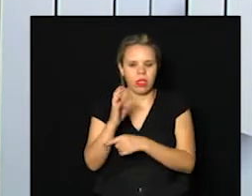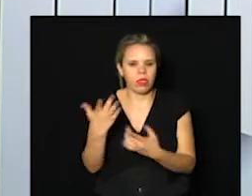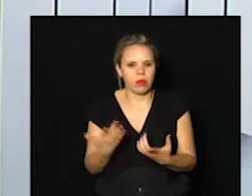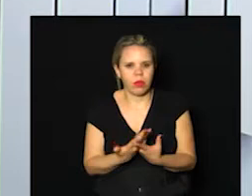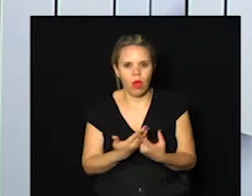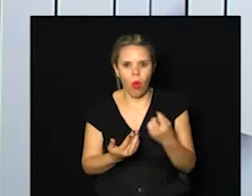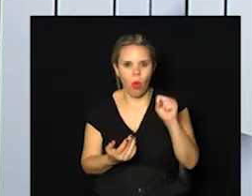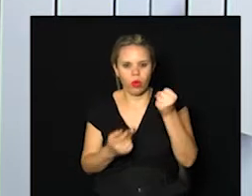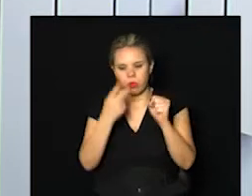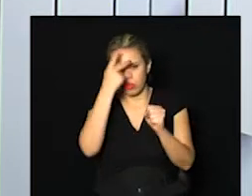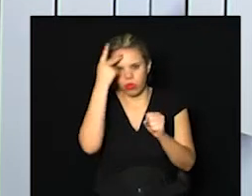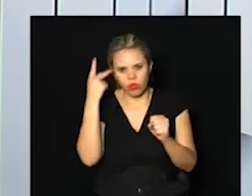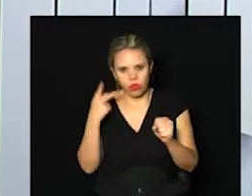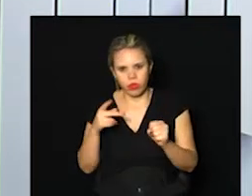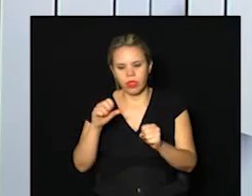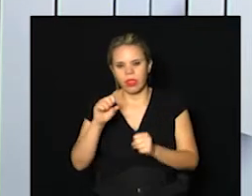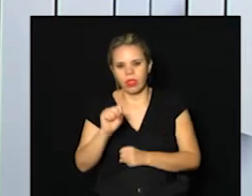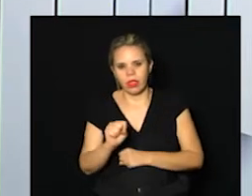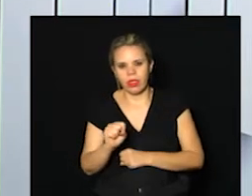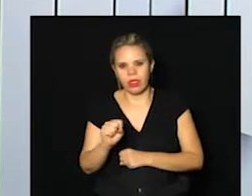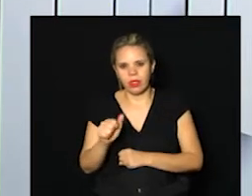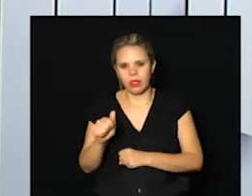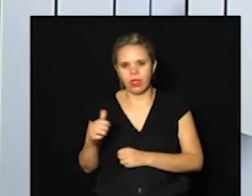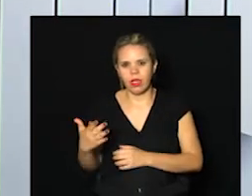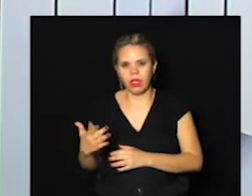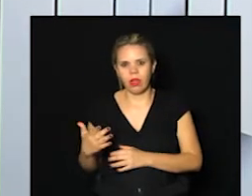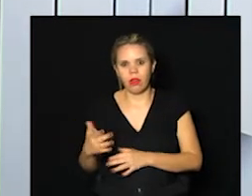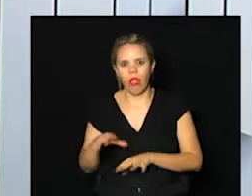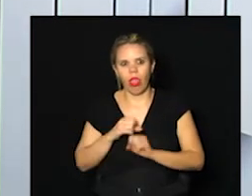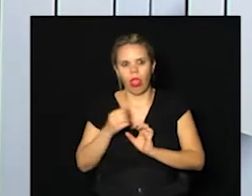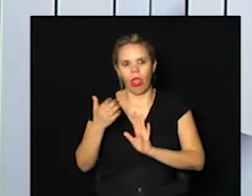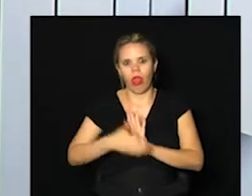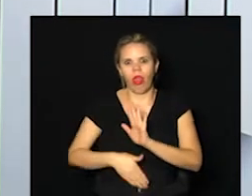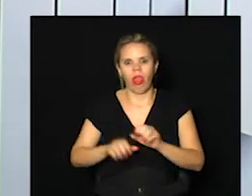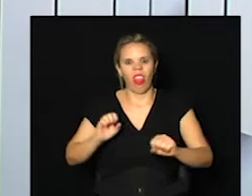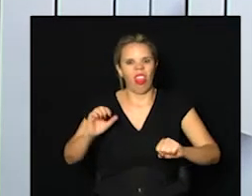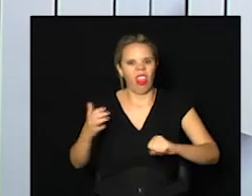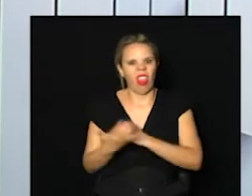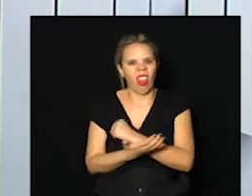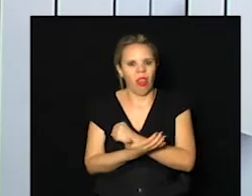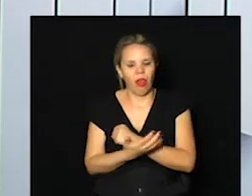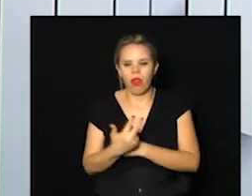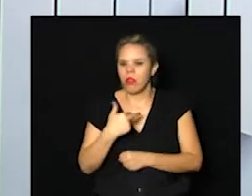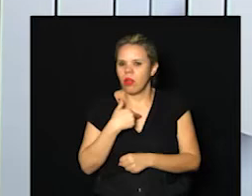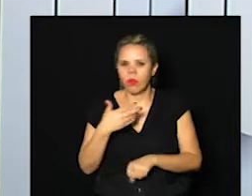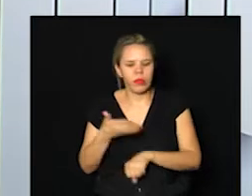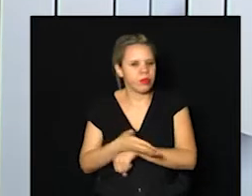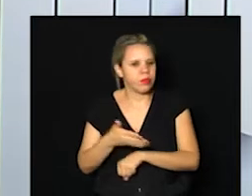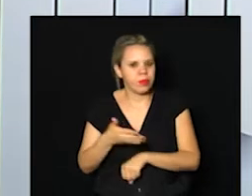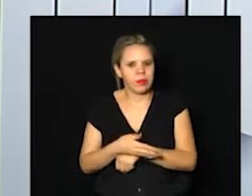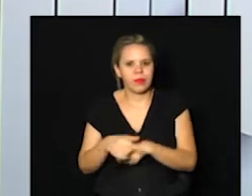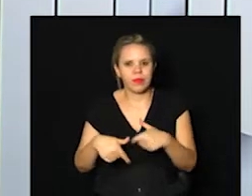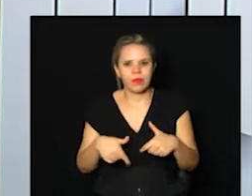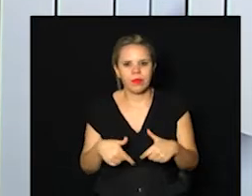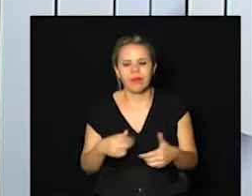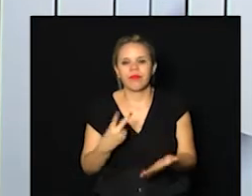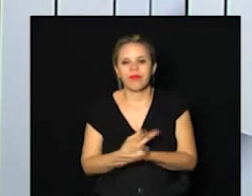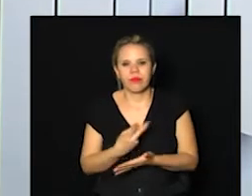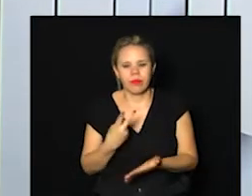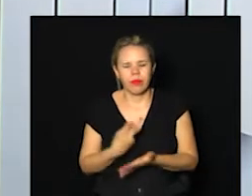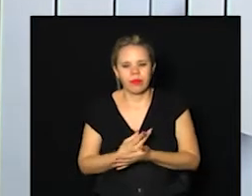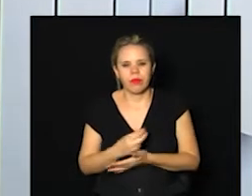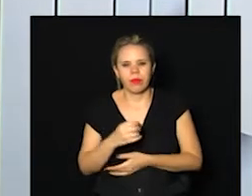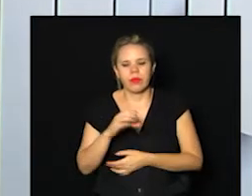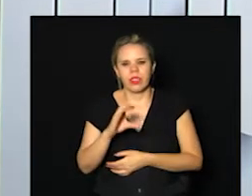8 jogadores do CSA foram diagnosticados com Covid-19, não puderam atuar e mesmo assim o